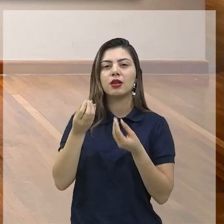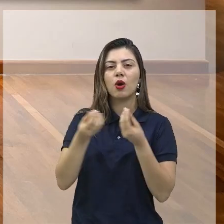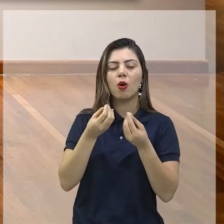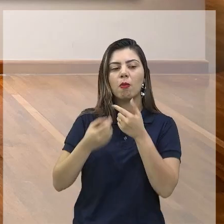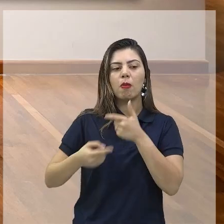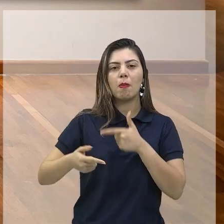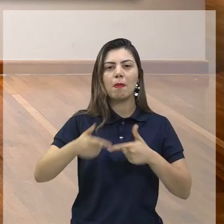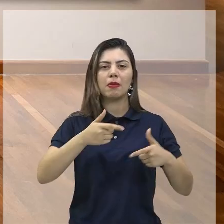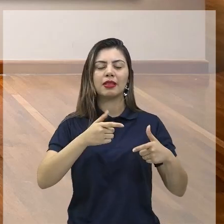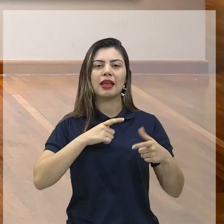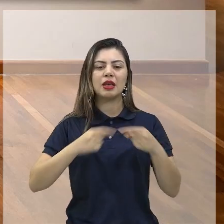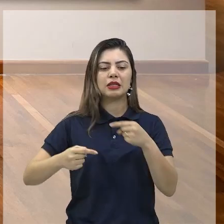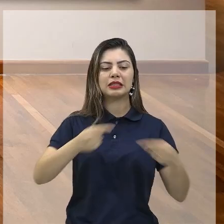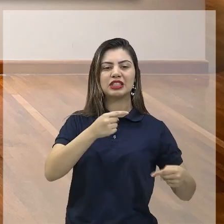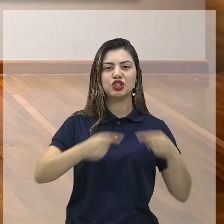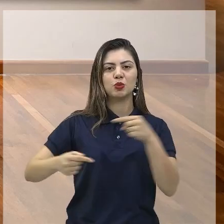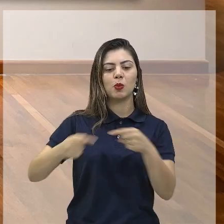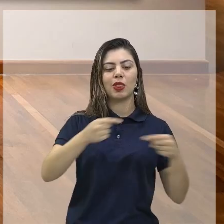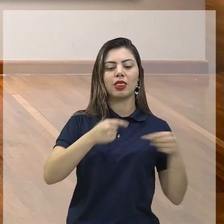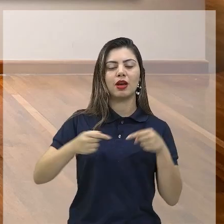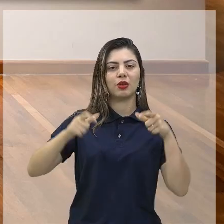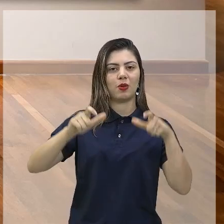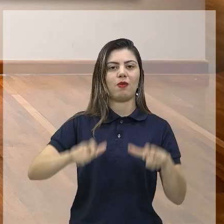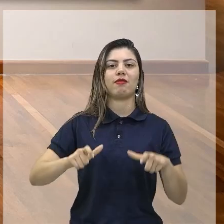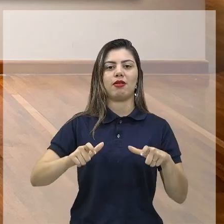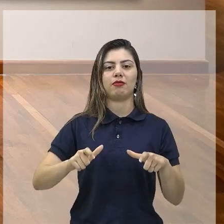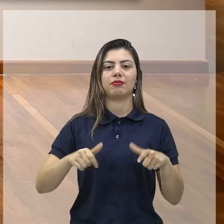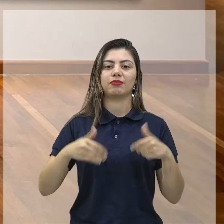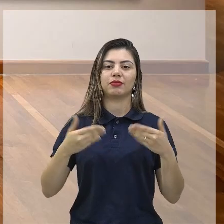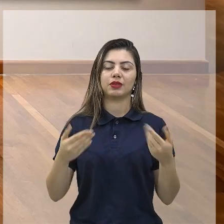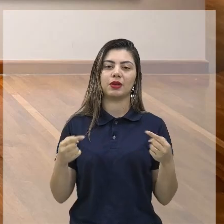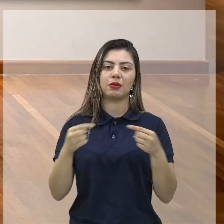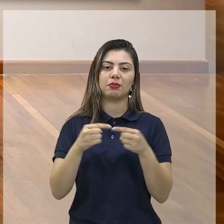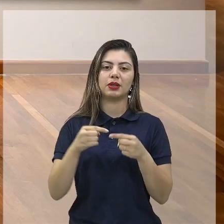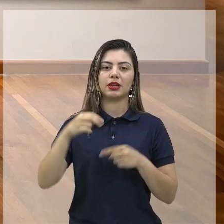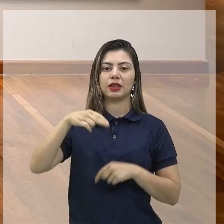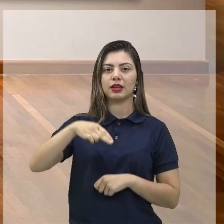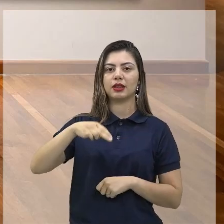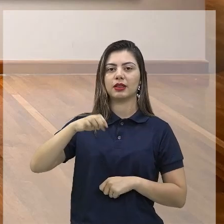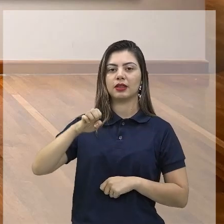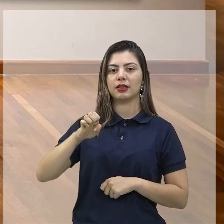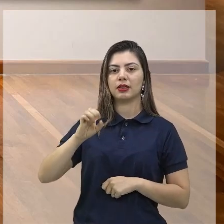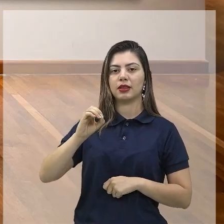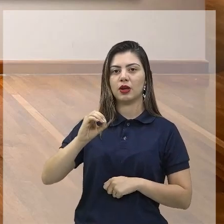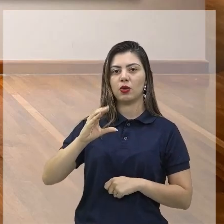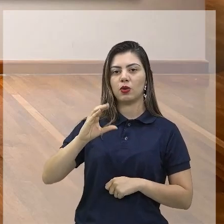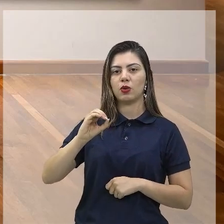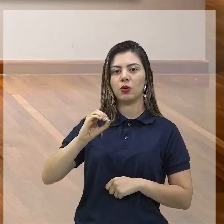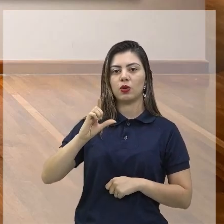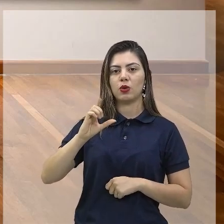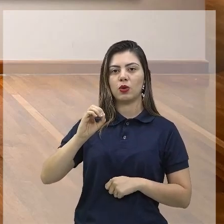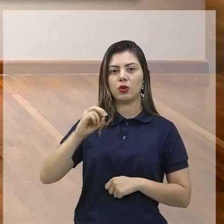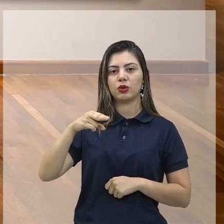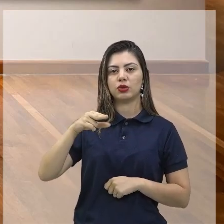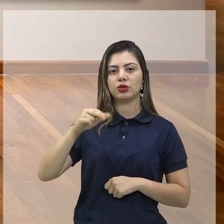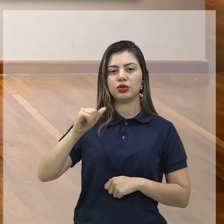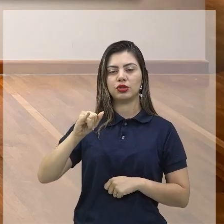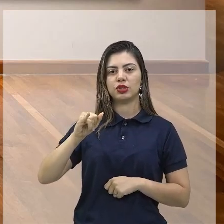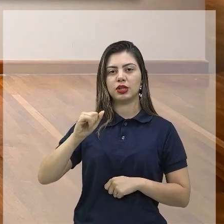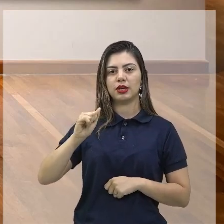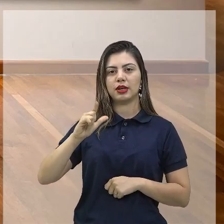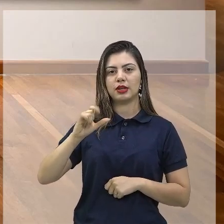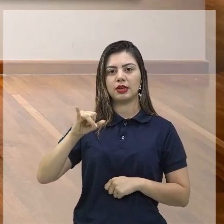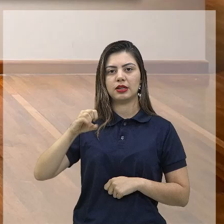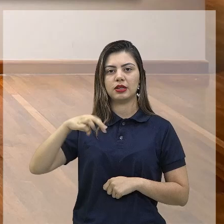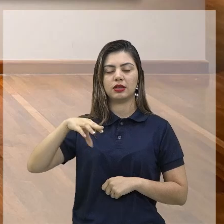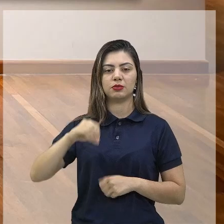E exatamente por isso o neocolonialismo, que ele é típico então do século XIX, tá certo? Ele vai fazer o quê?